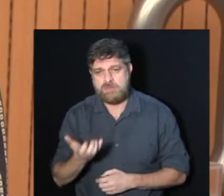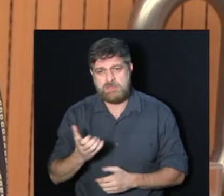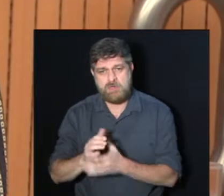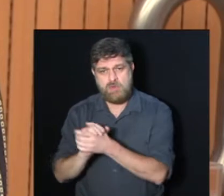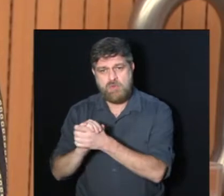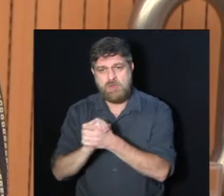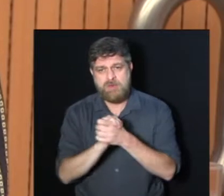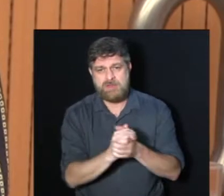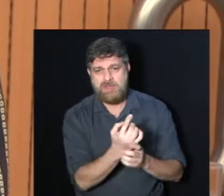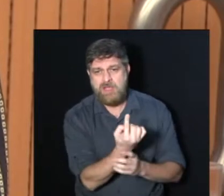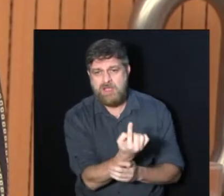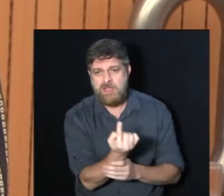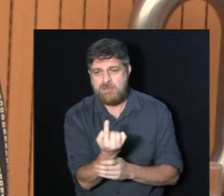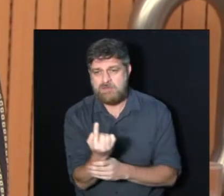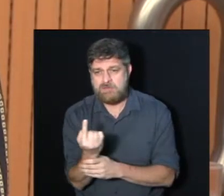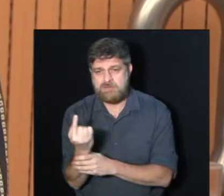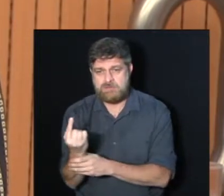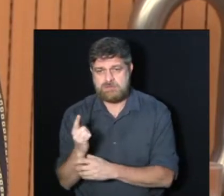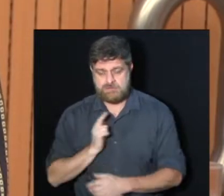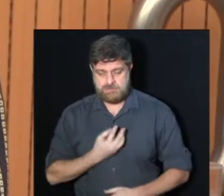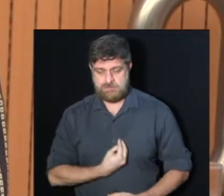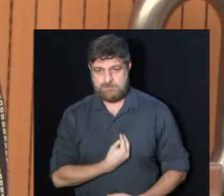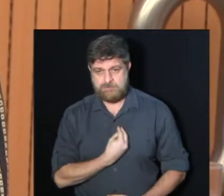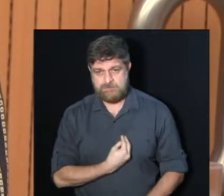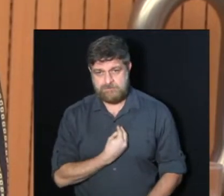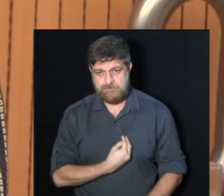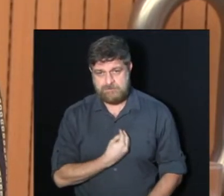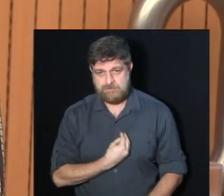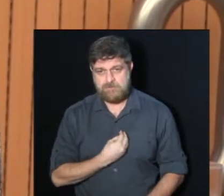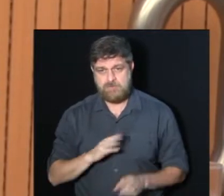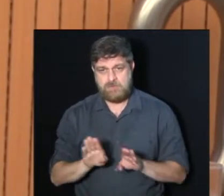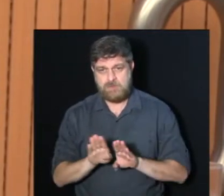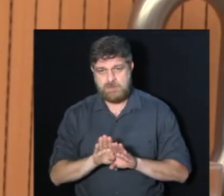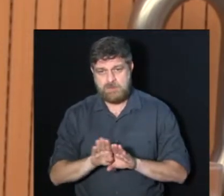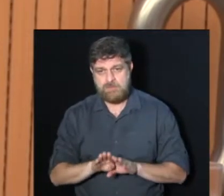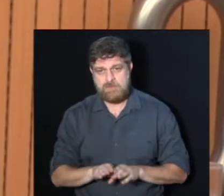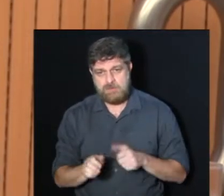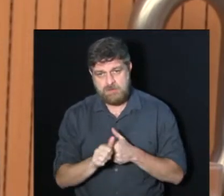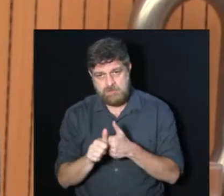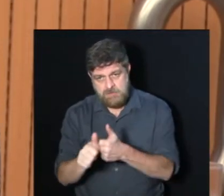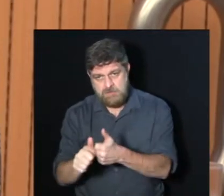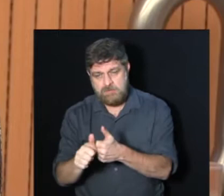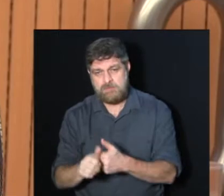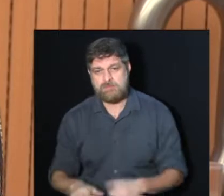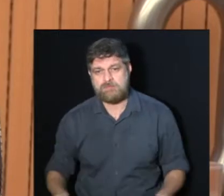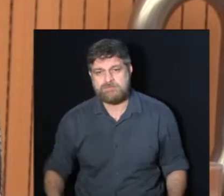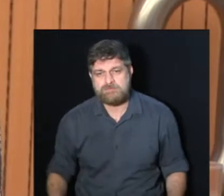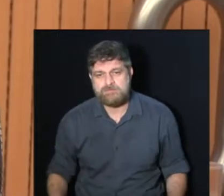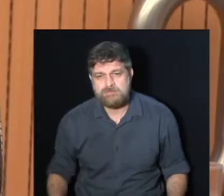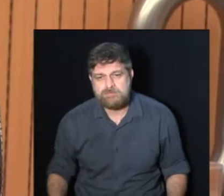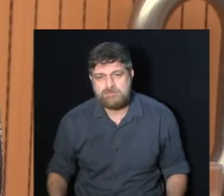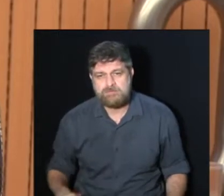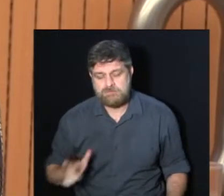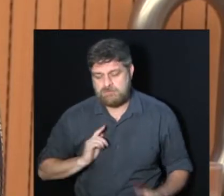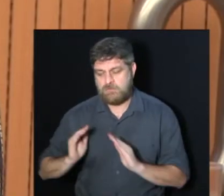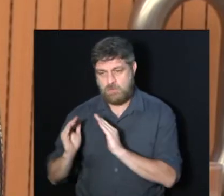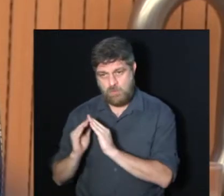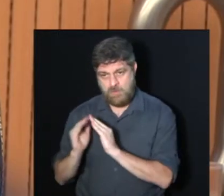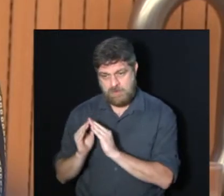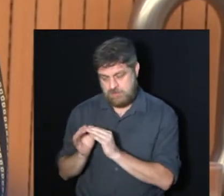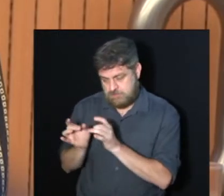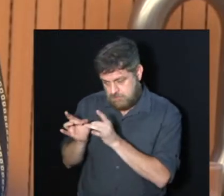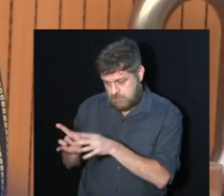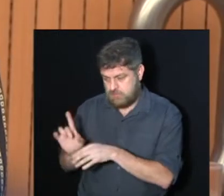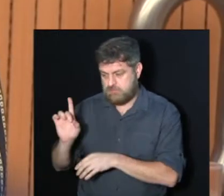pessoas que está aqui presente, que está acompanhando, como a Ana Clara ressaltou, que saiu de suas